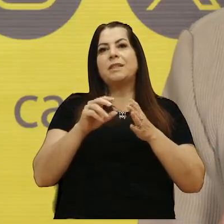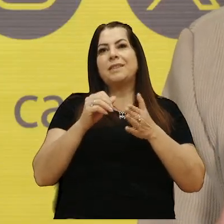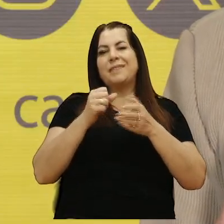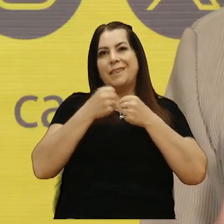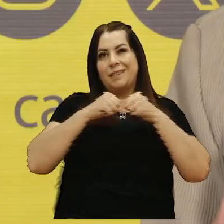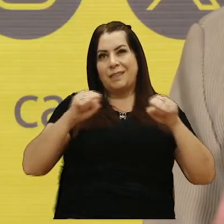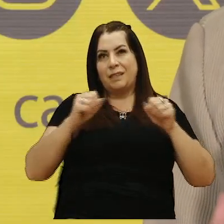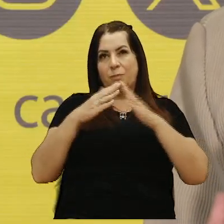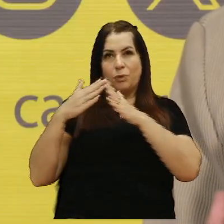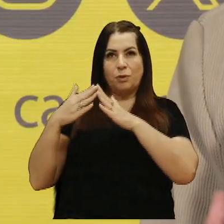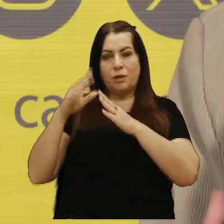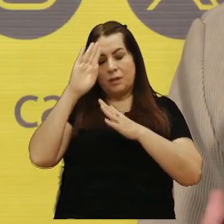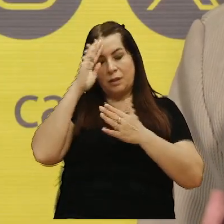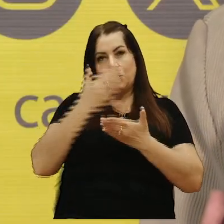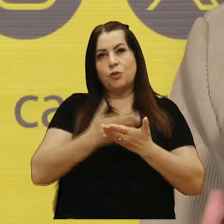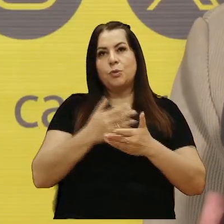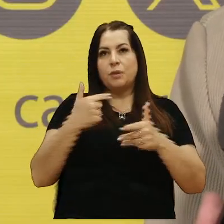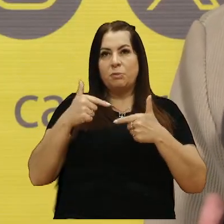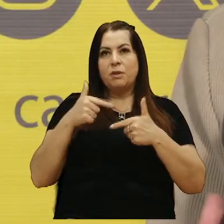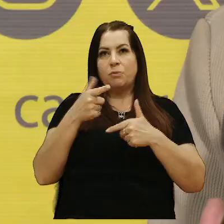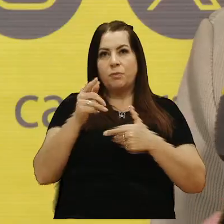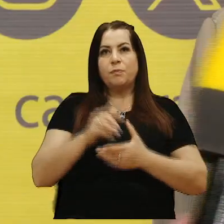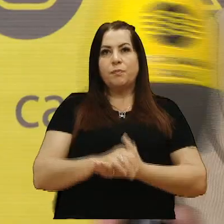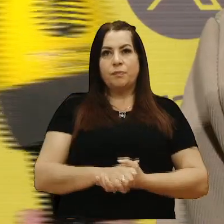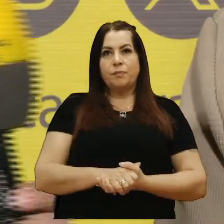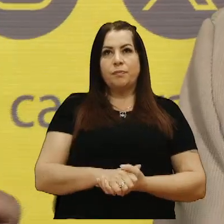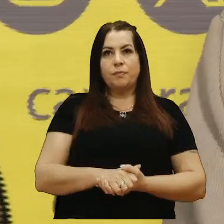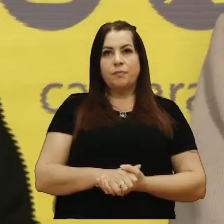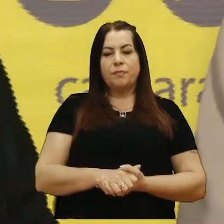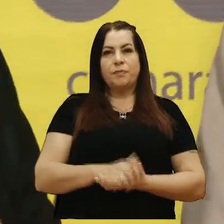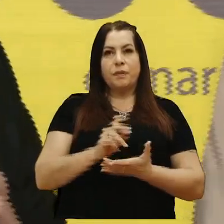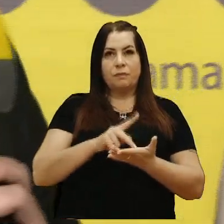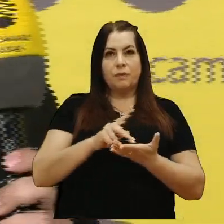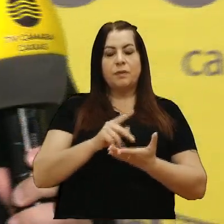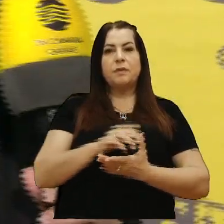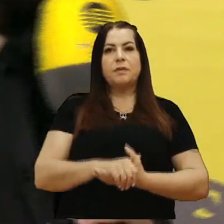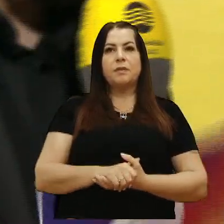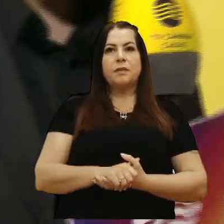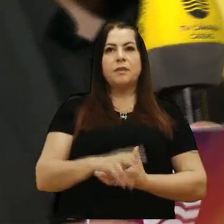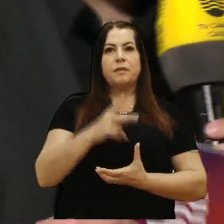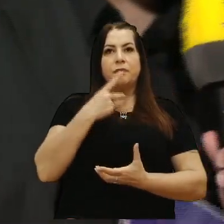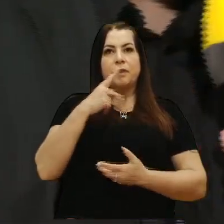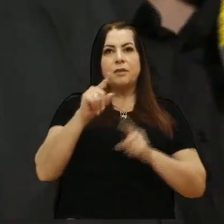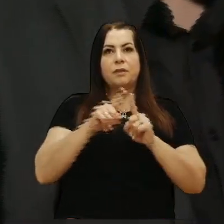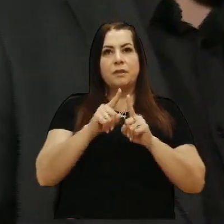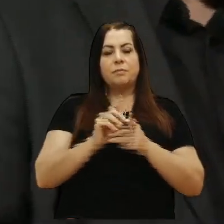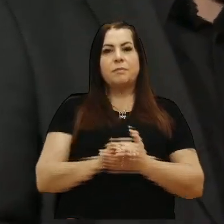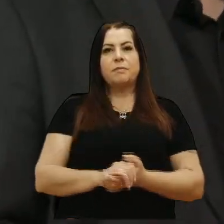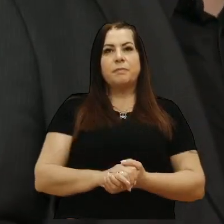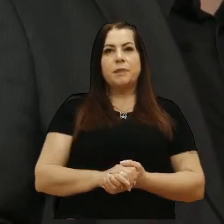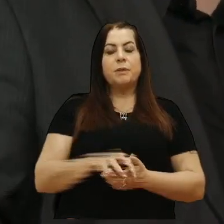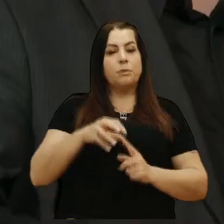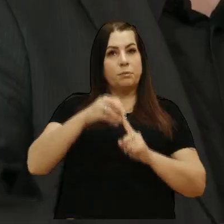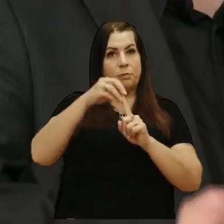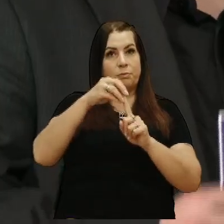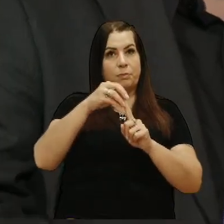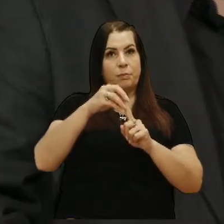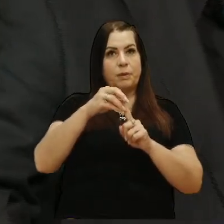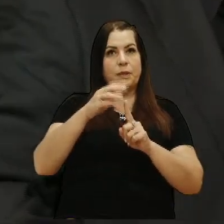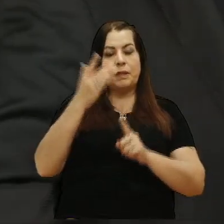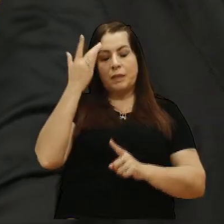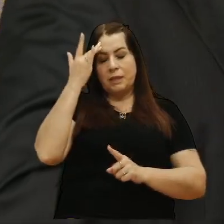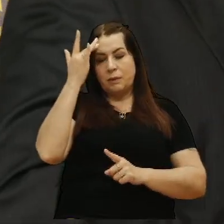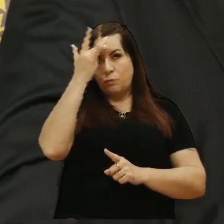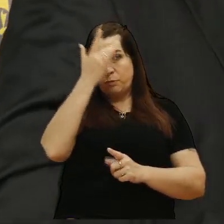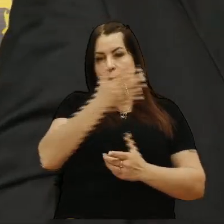Então, acredito que a gente tem que trabalhar muito nisso. É verdade. O senhor falou da questão, né, principalmente da saúde